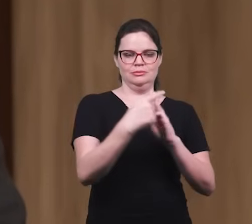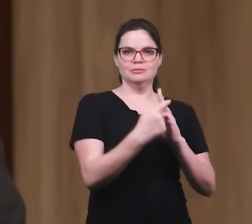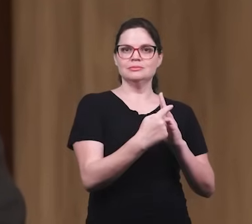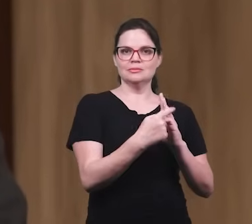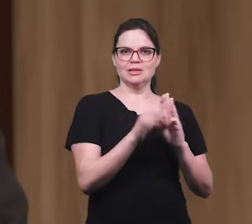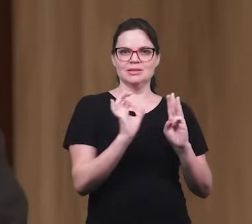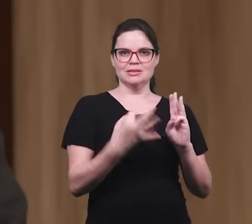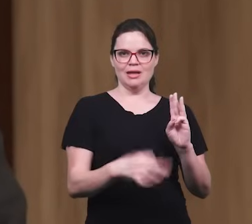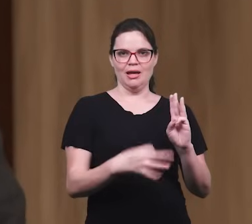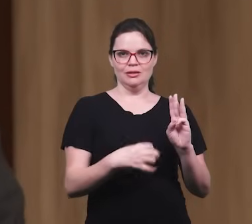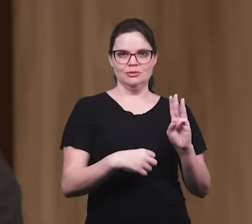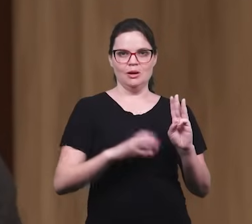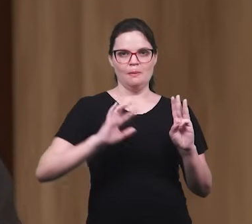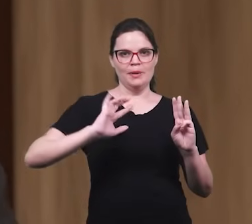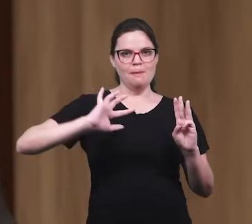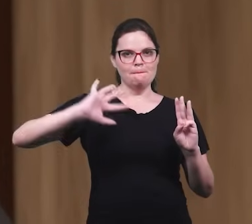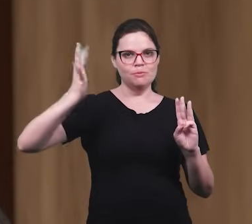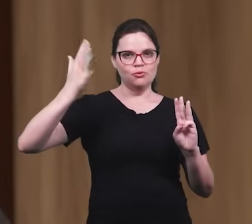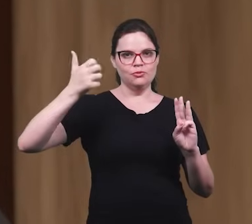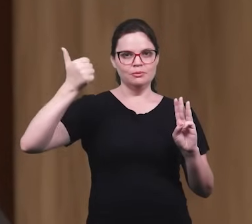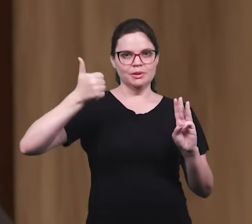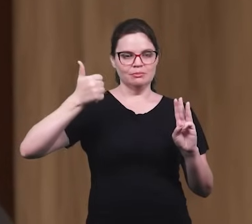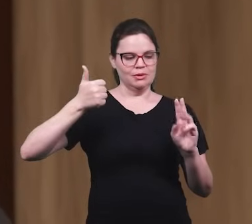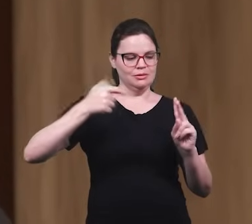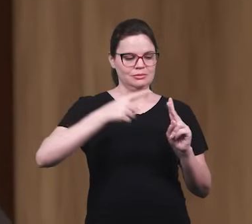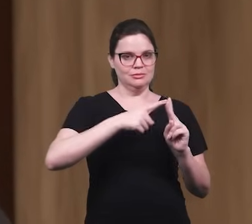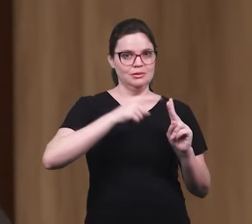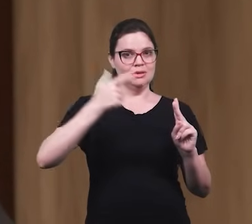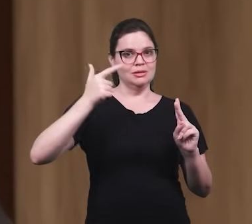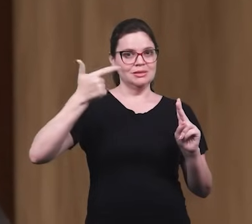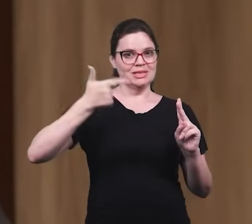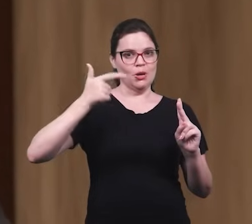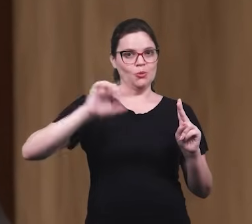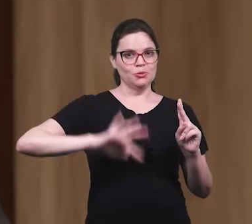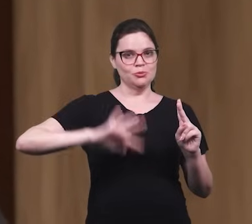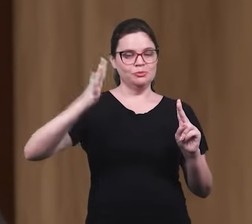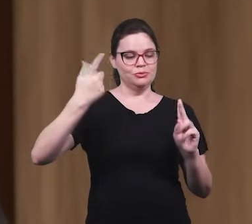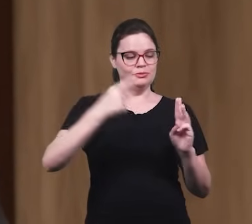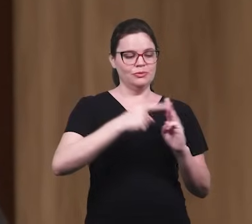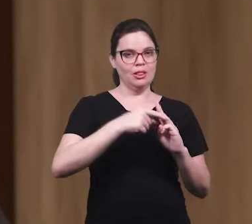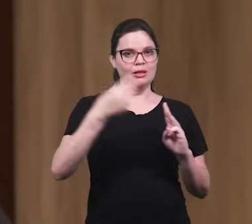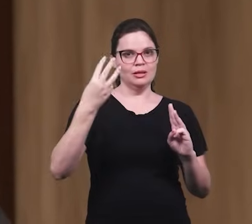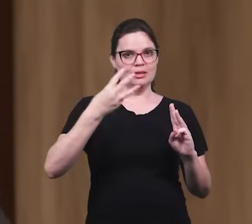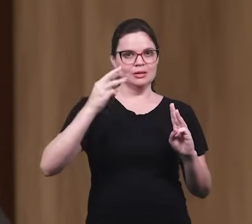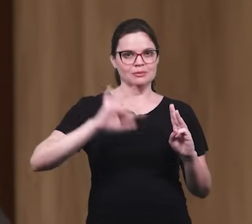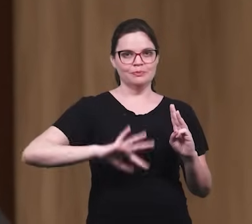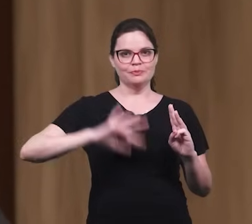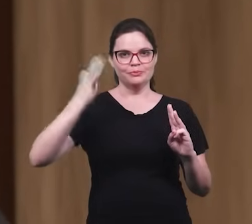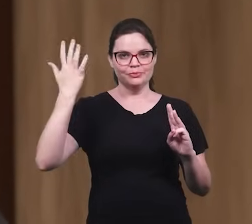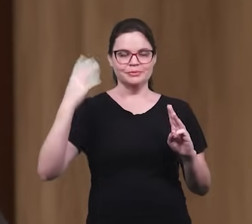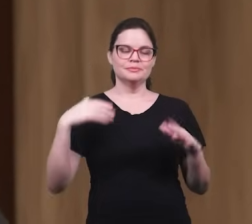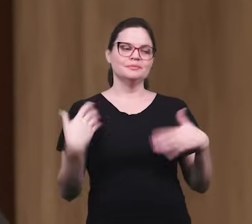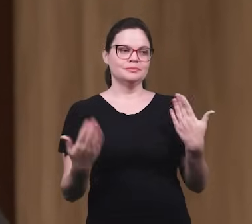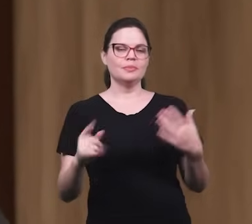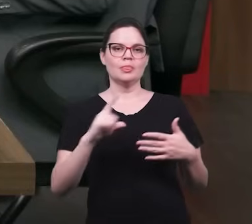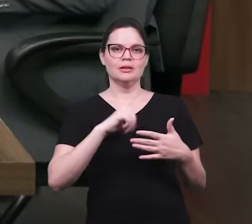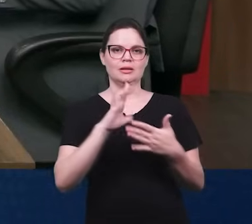né? E levando em consideração que tem muitos, né, que, como o senhor mesmo falou, são visitantes